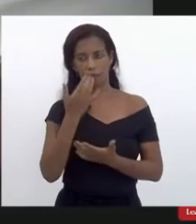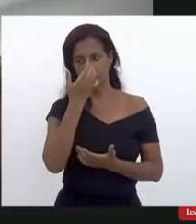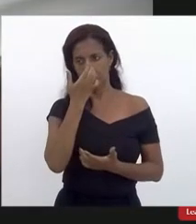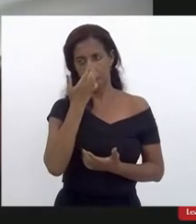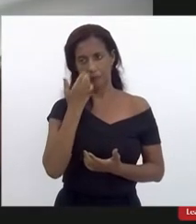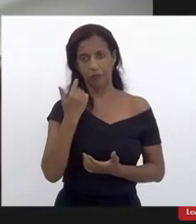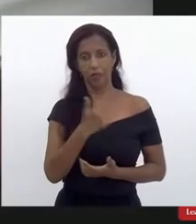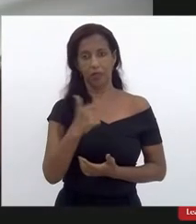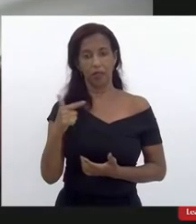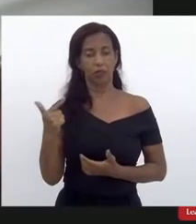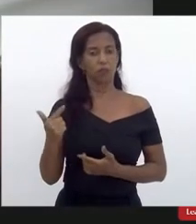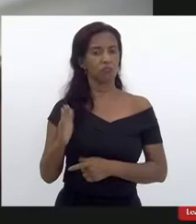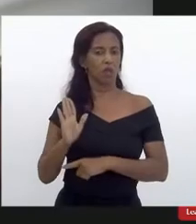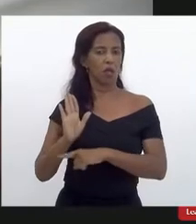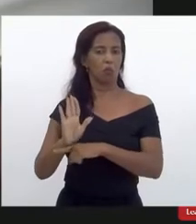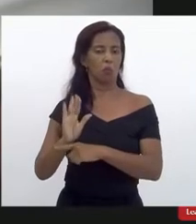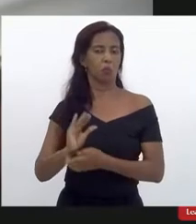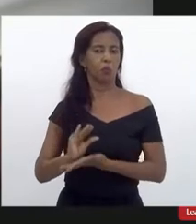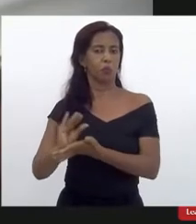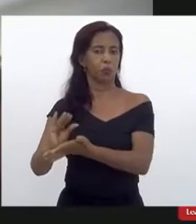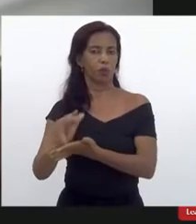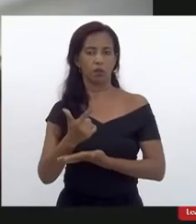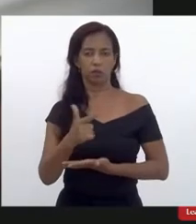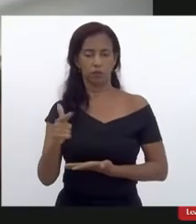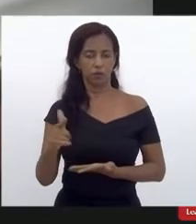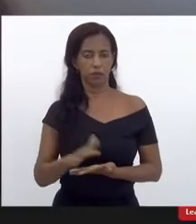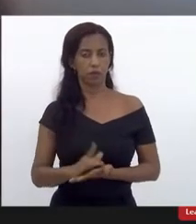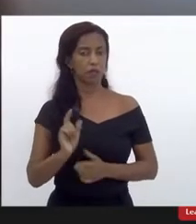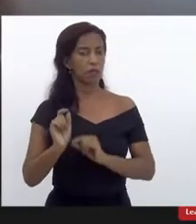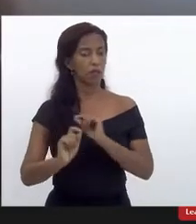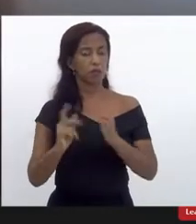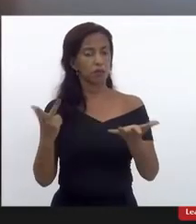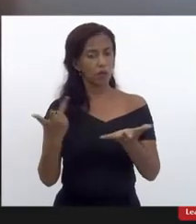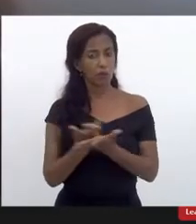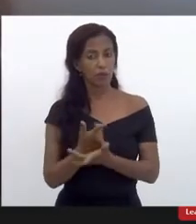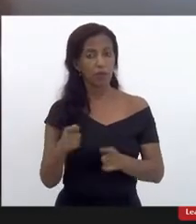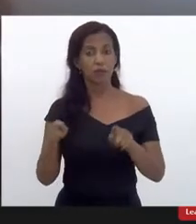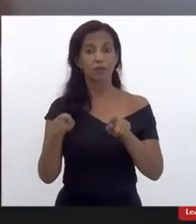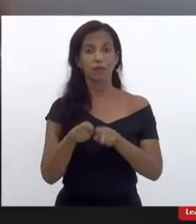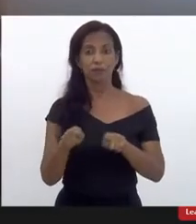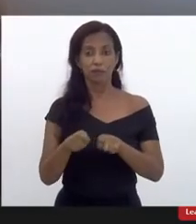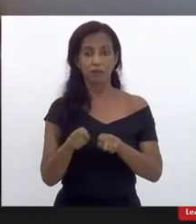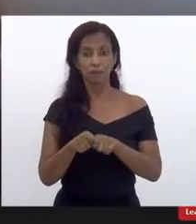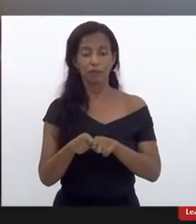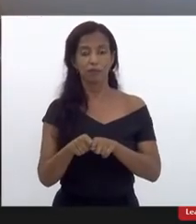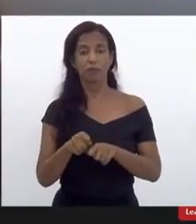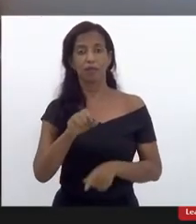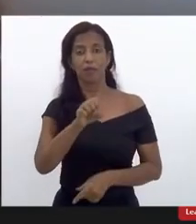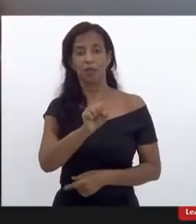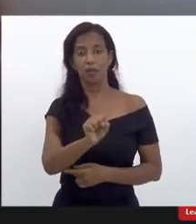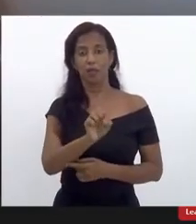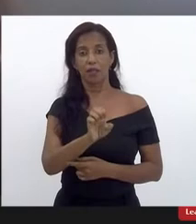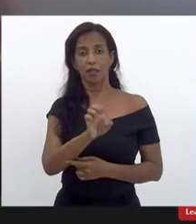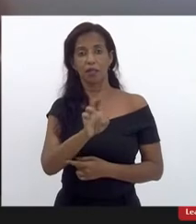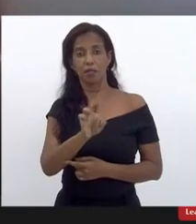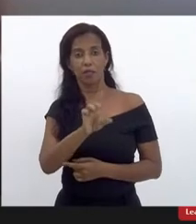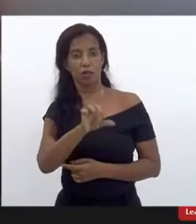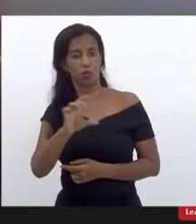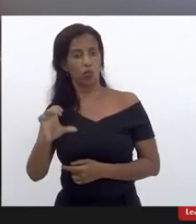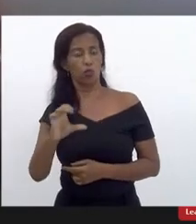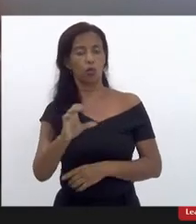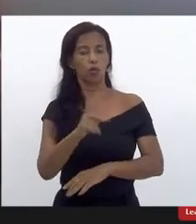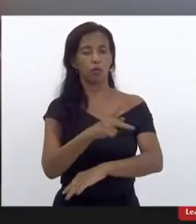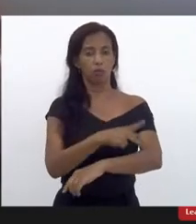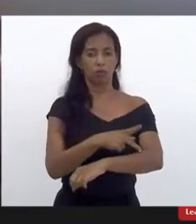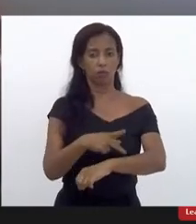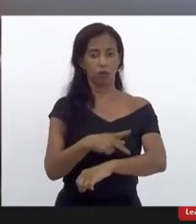e não tem uma gratificação, lógico, que é o que acontece, inclusive, na SEDUC. Coordenador